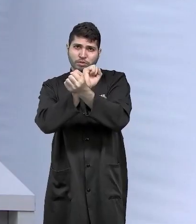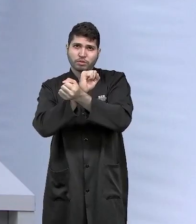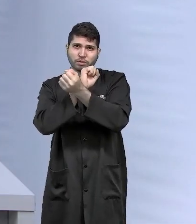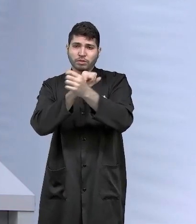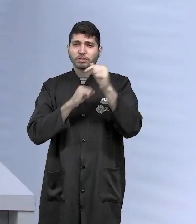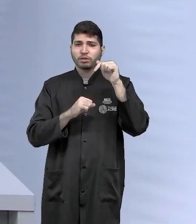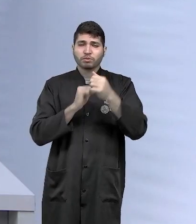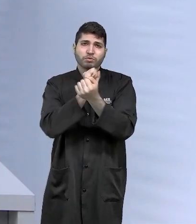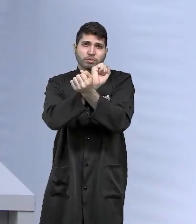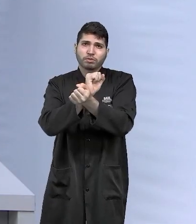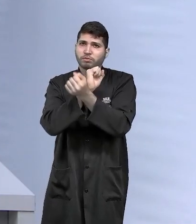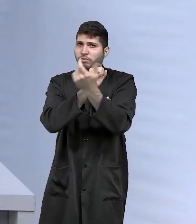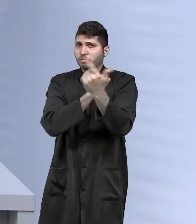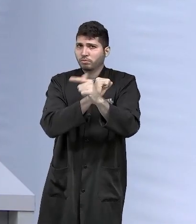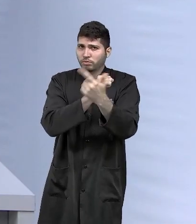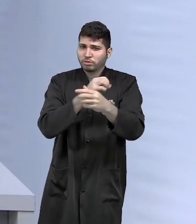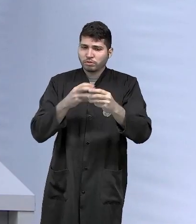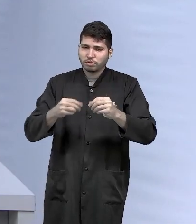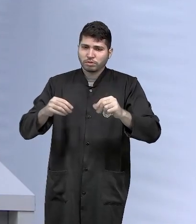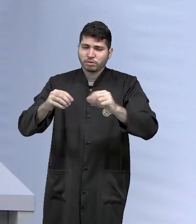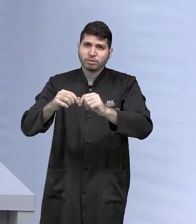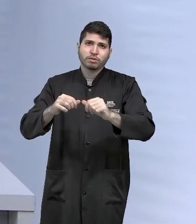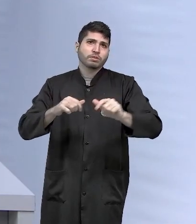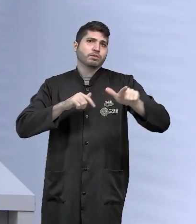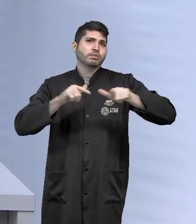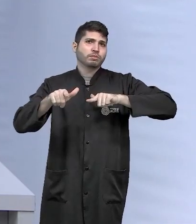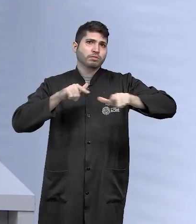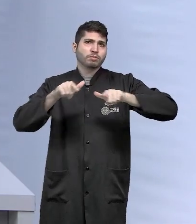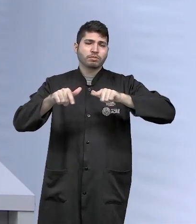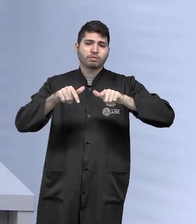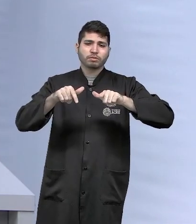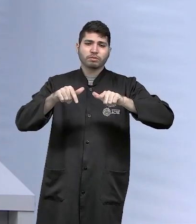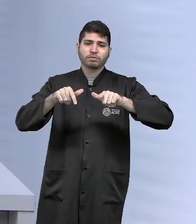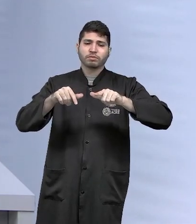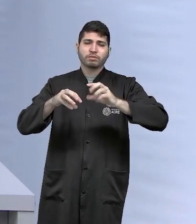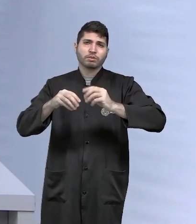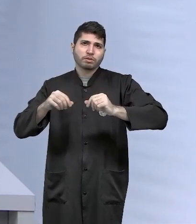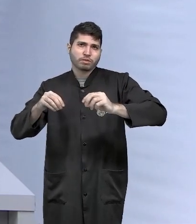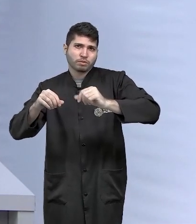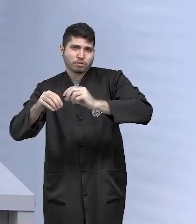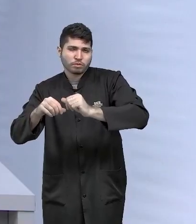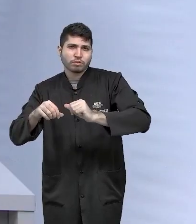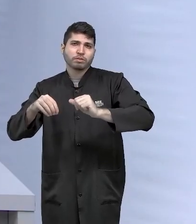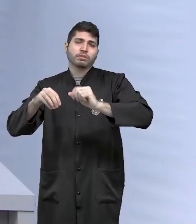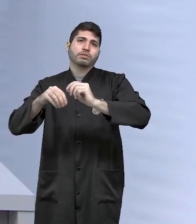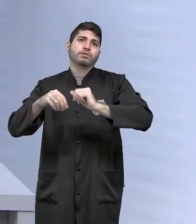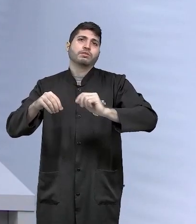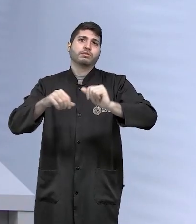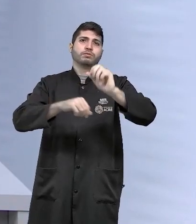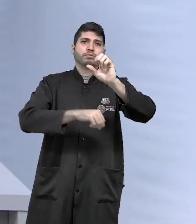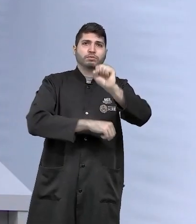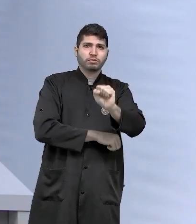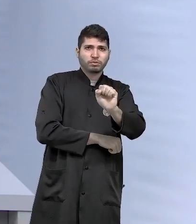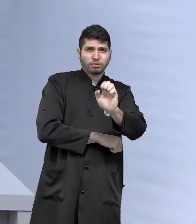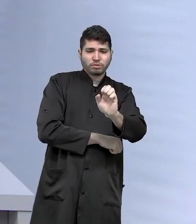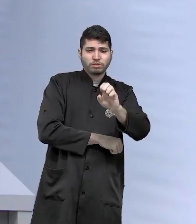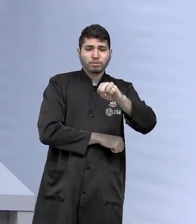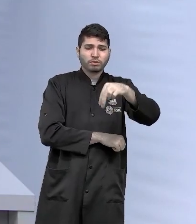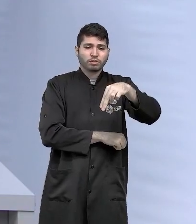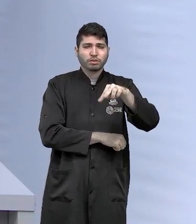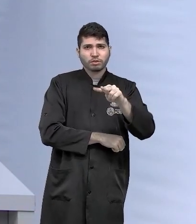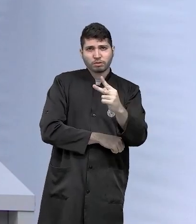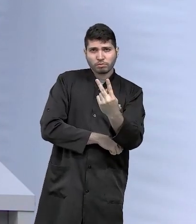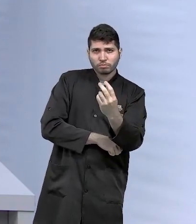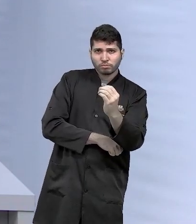tinham terras. Eles trabalhavam nas terras do seu senhor, do senhor na qual ele pertencia. Ele trabalhava